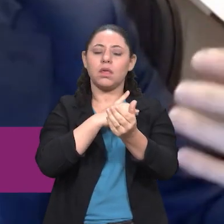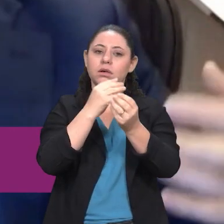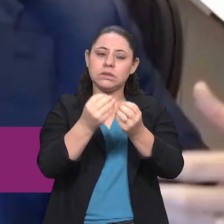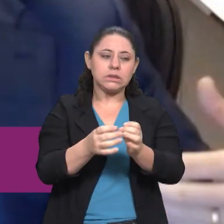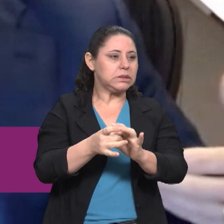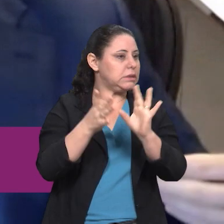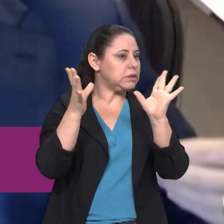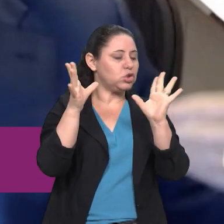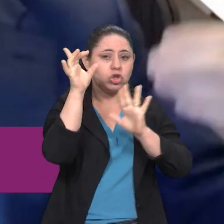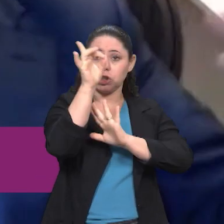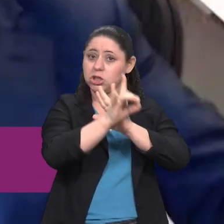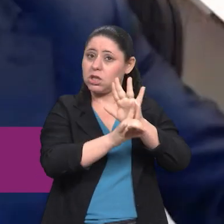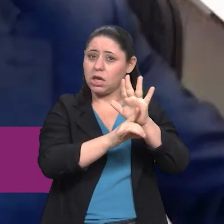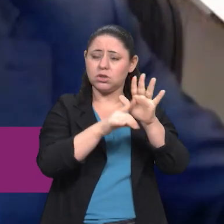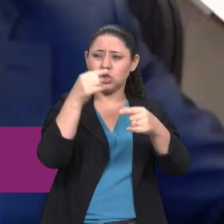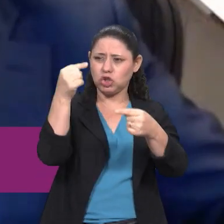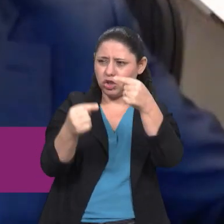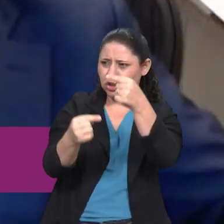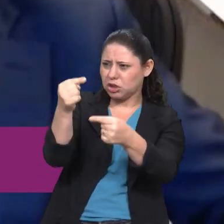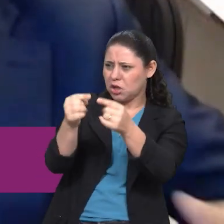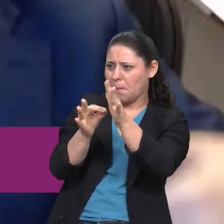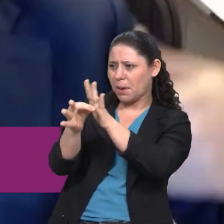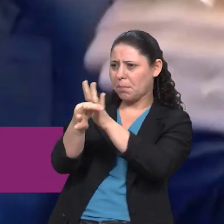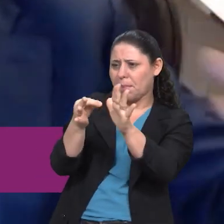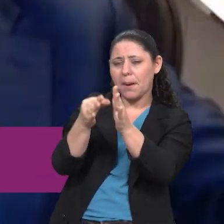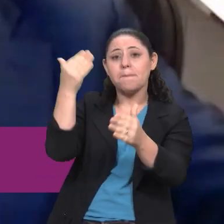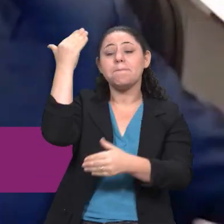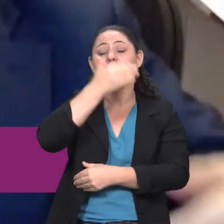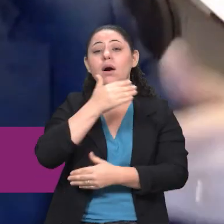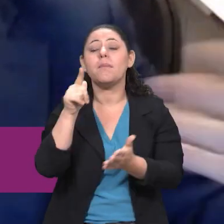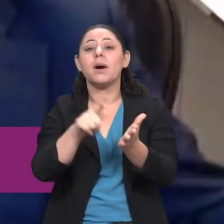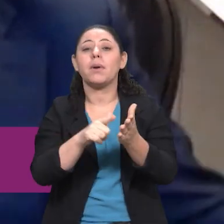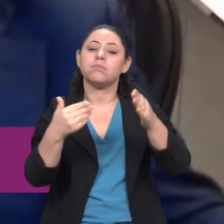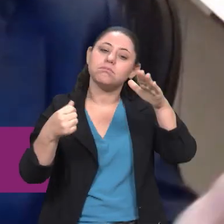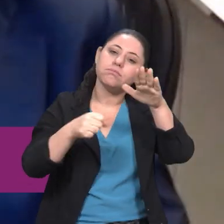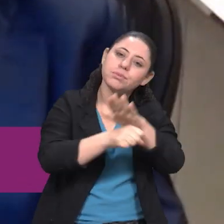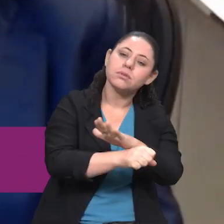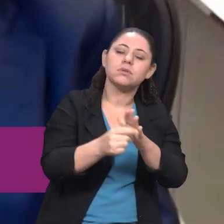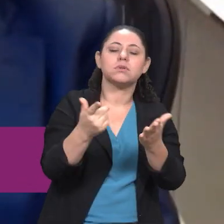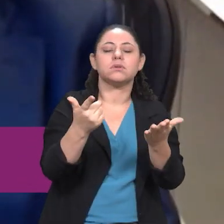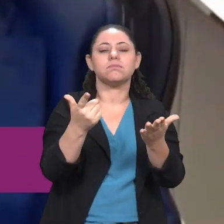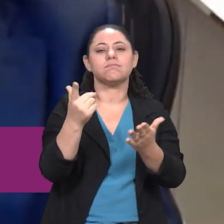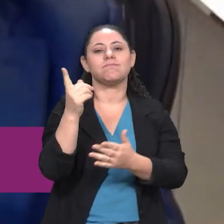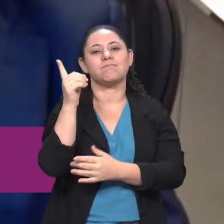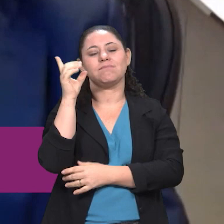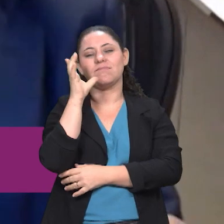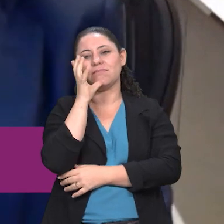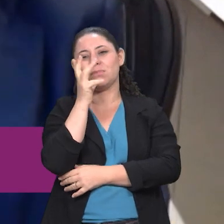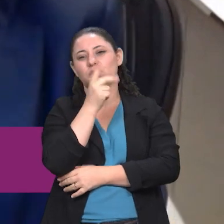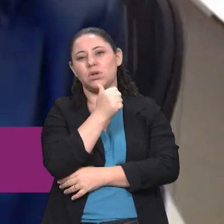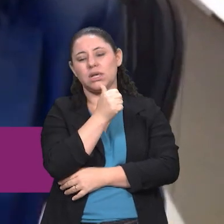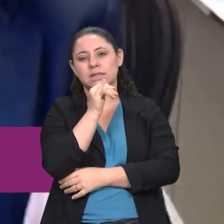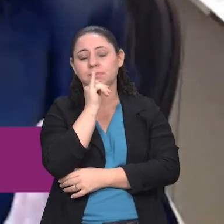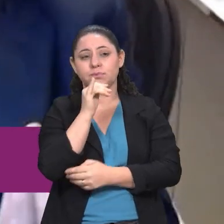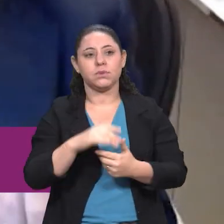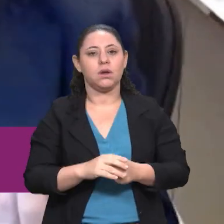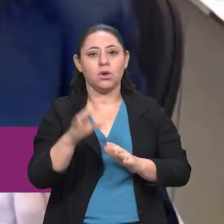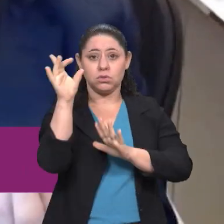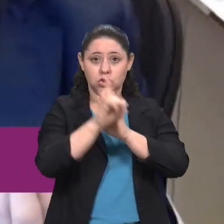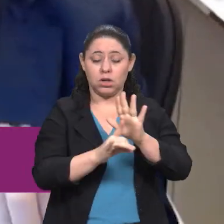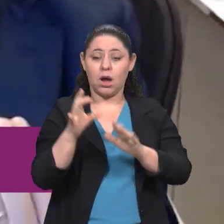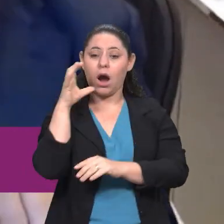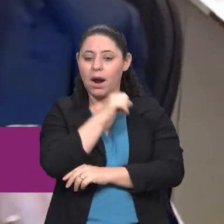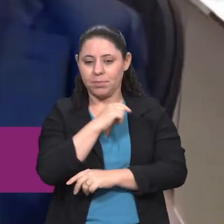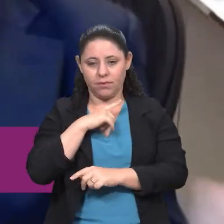processo seja dado todo o direito possível de discutir, de argumentar e de provar. E isso, infelizmente, leva tempo. Porque se você suprime